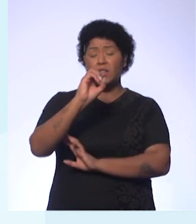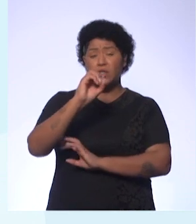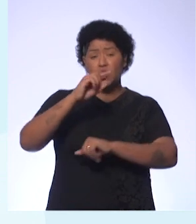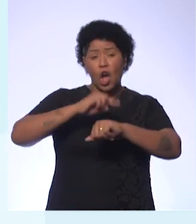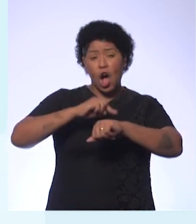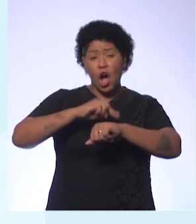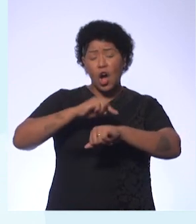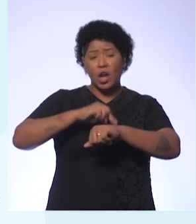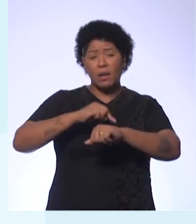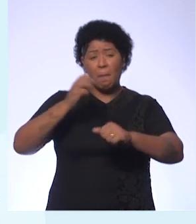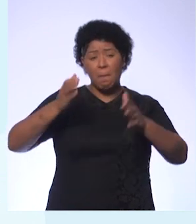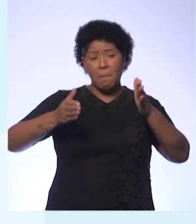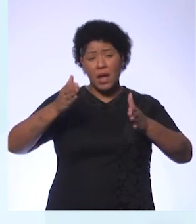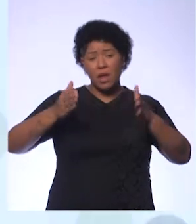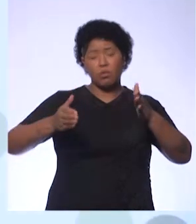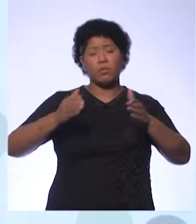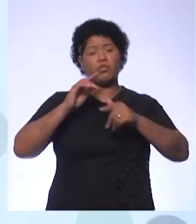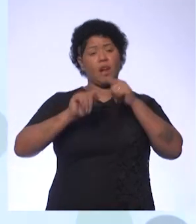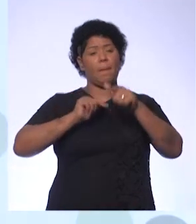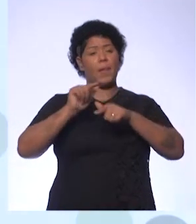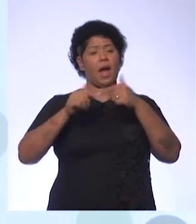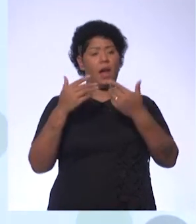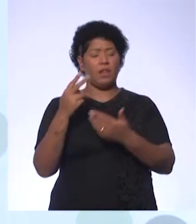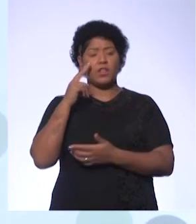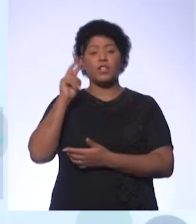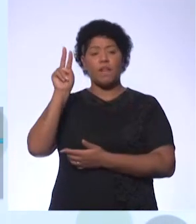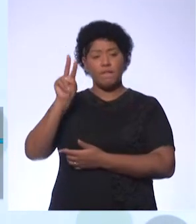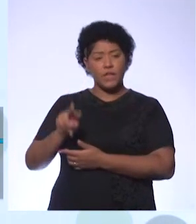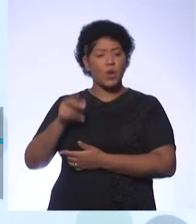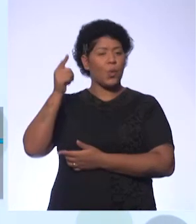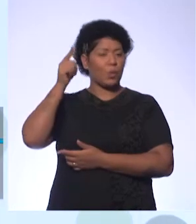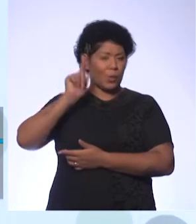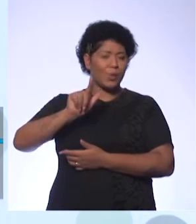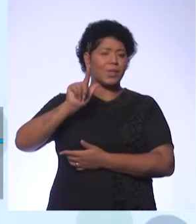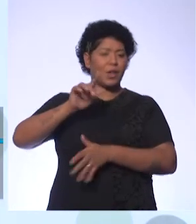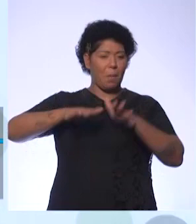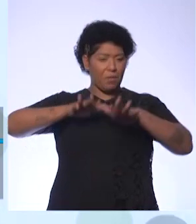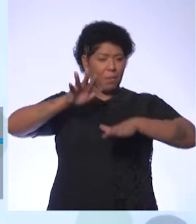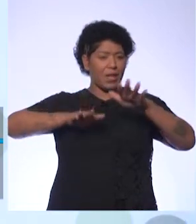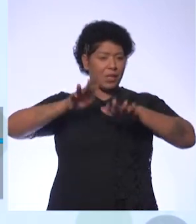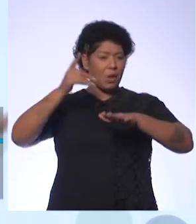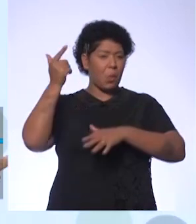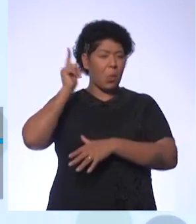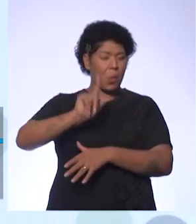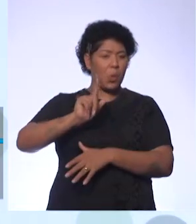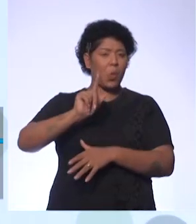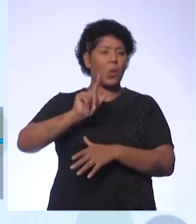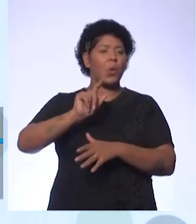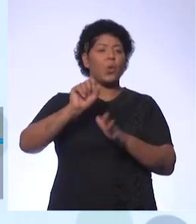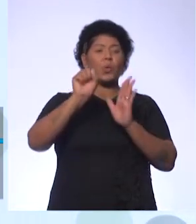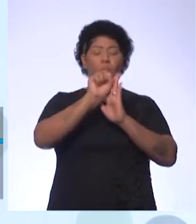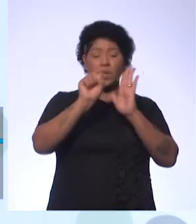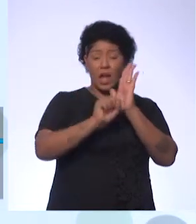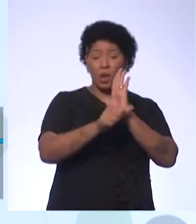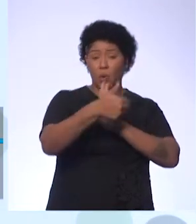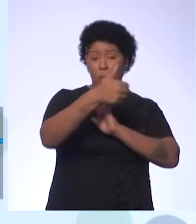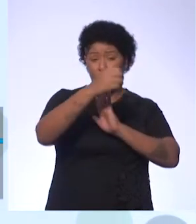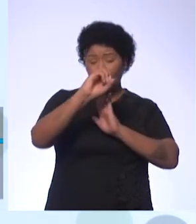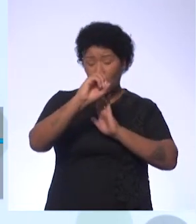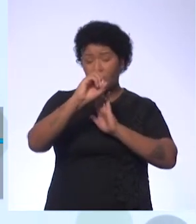e jornada aí de 8 horas. Então, vocês estão vendo algumas conquistas dos trabalhadores ao longo dos séculos XIX e XX.